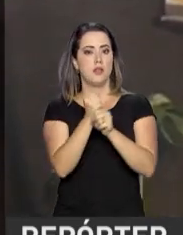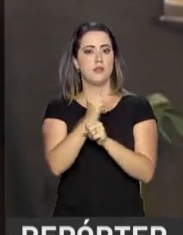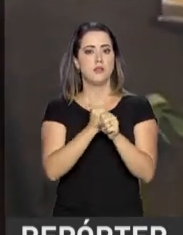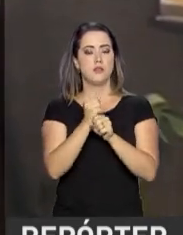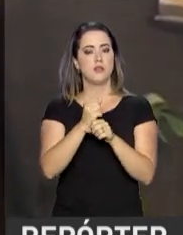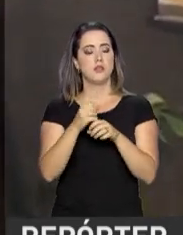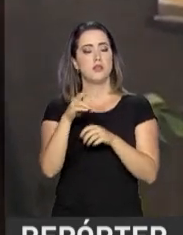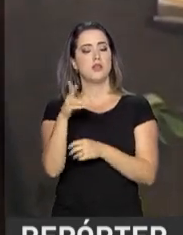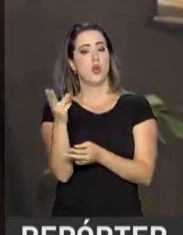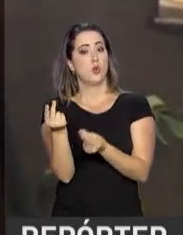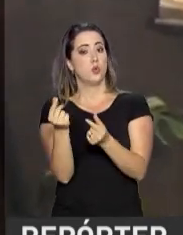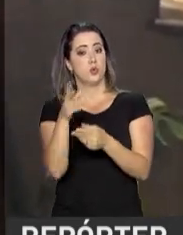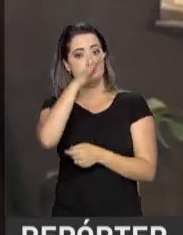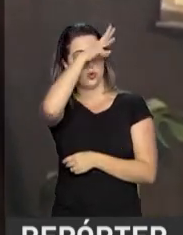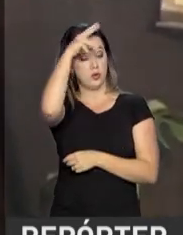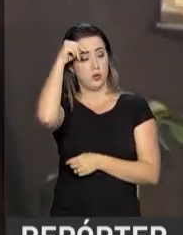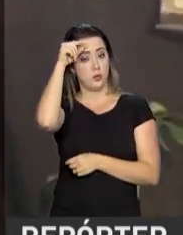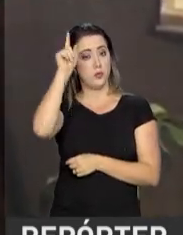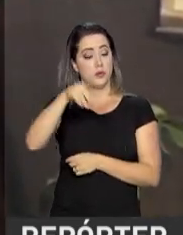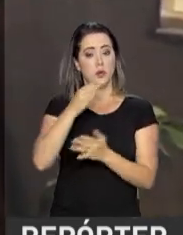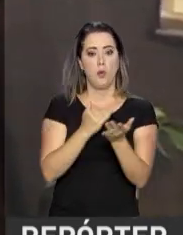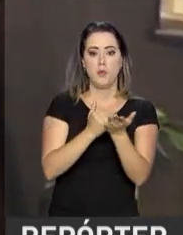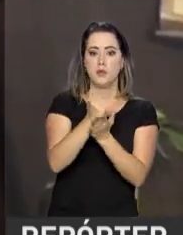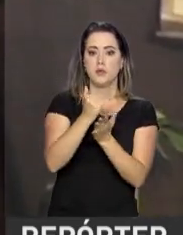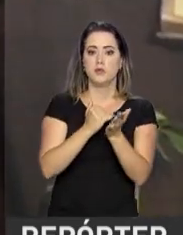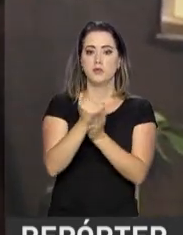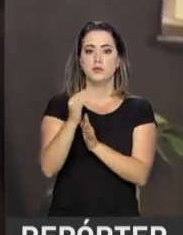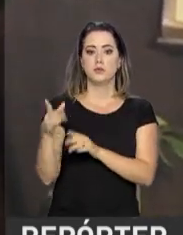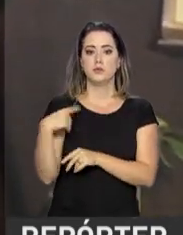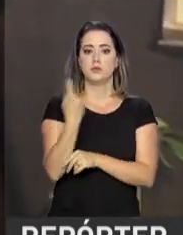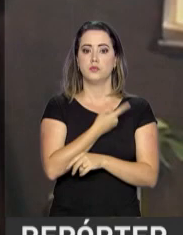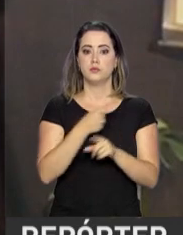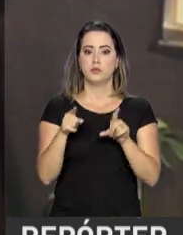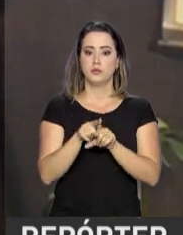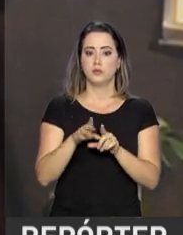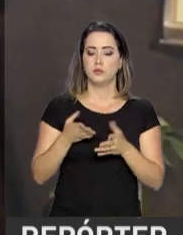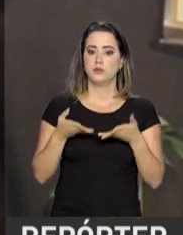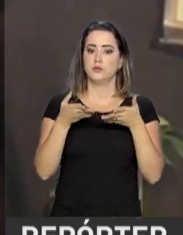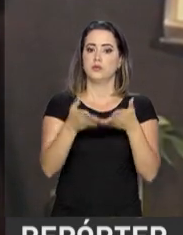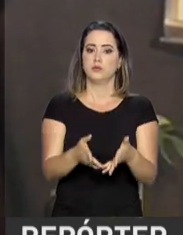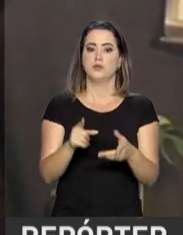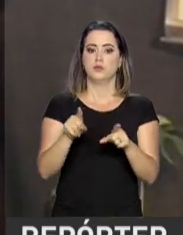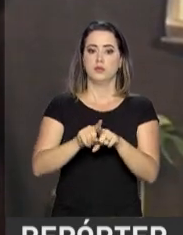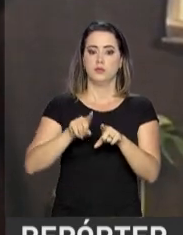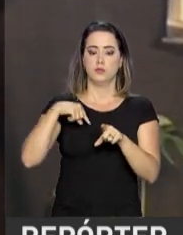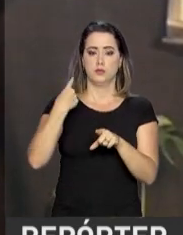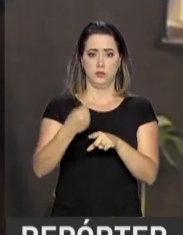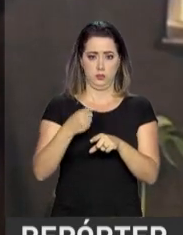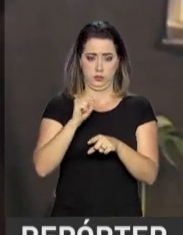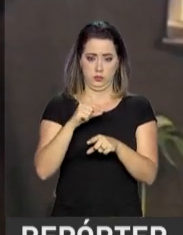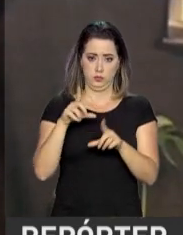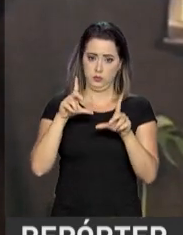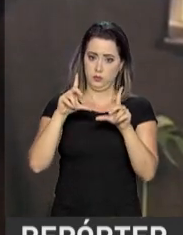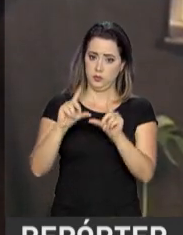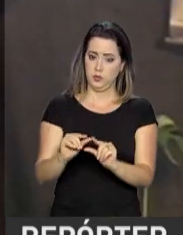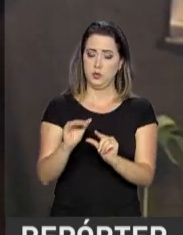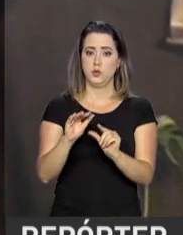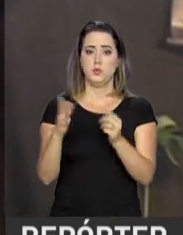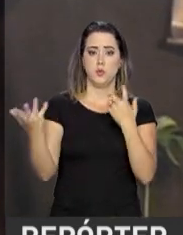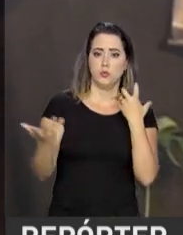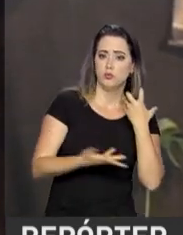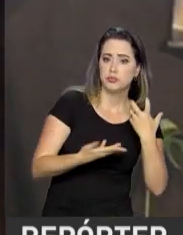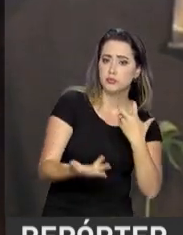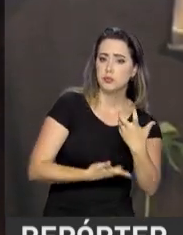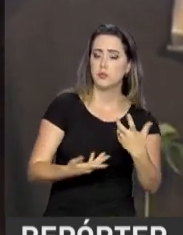um instrumento financeiro e o nelo de pagamento por resultado relativo à redução do desmatamento